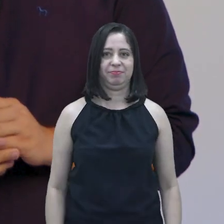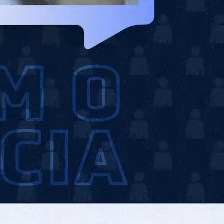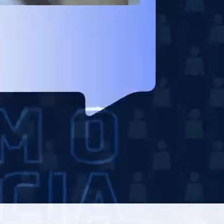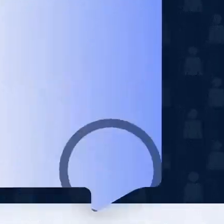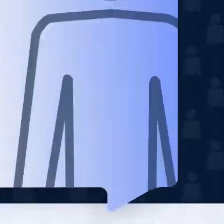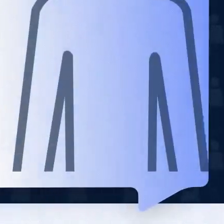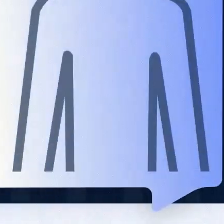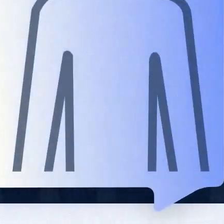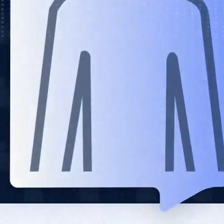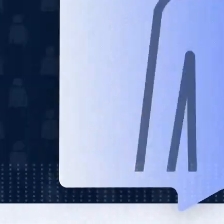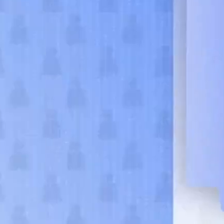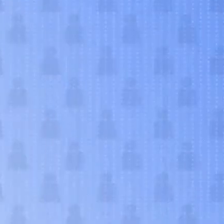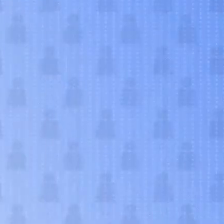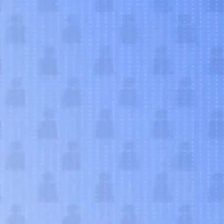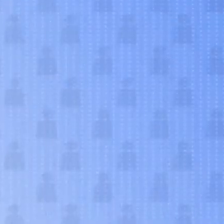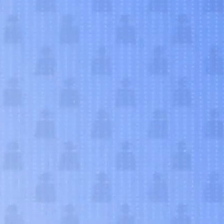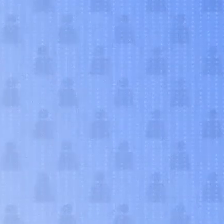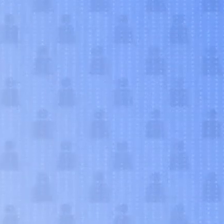já!